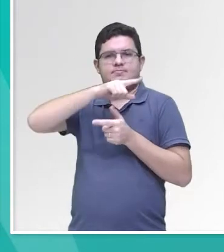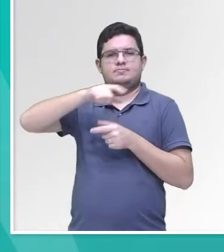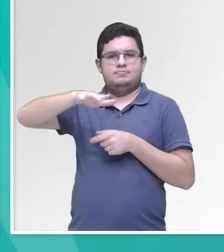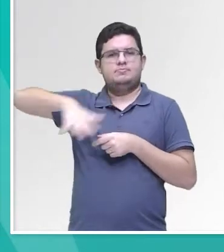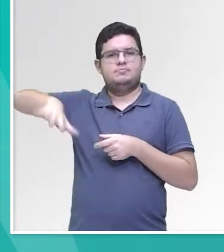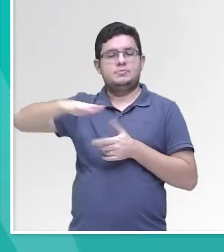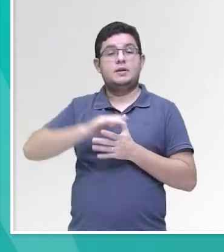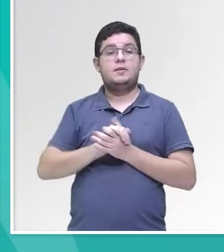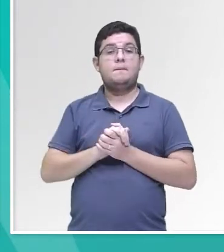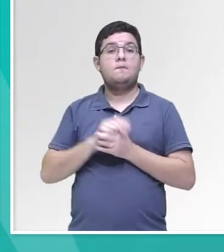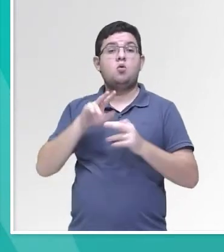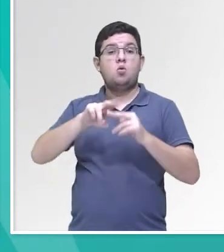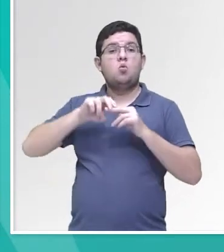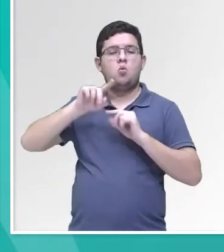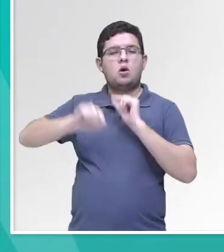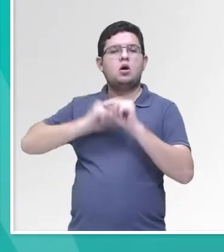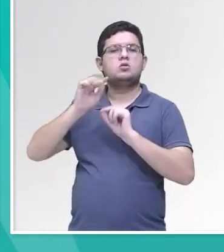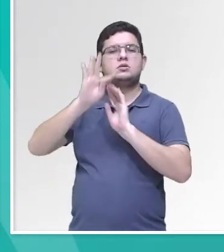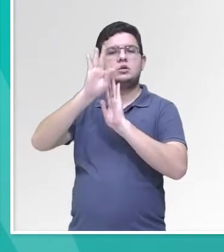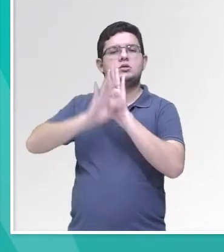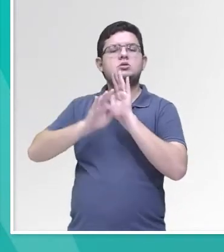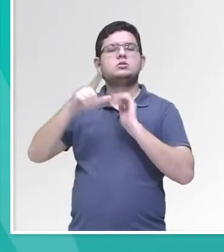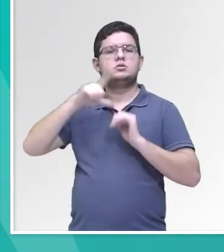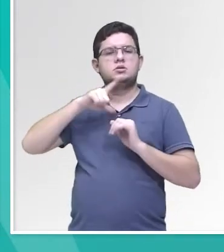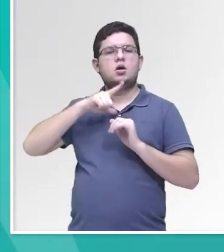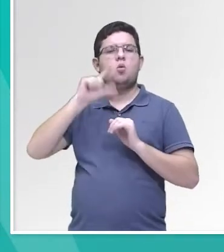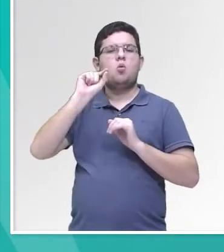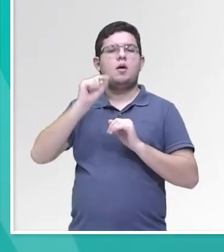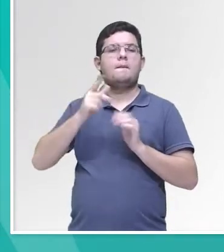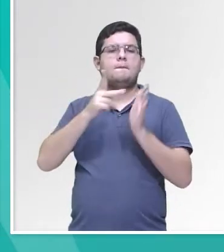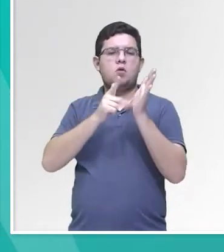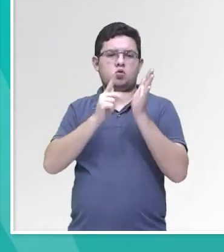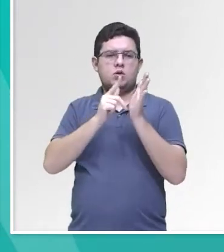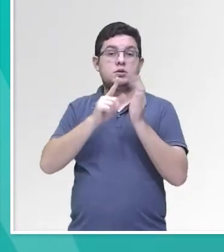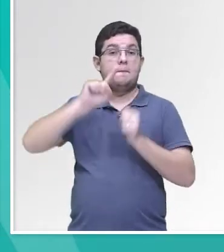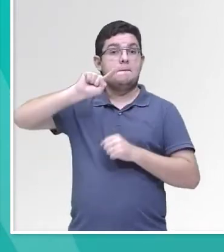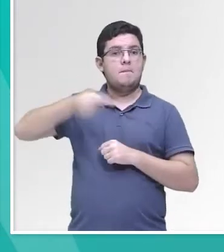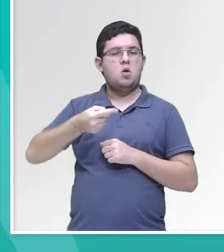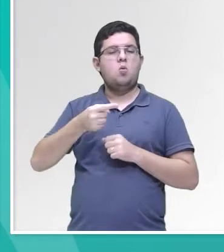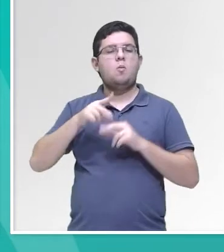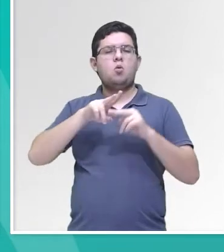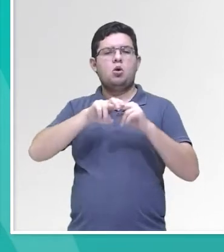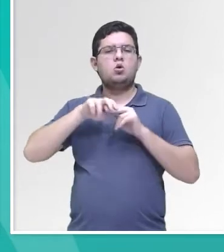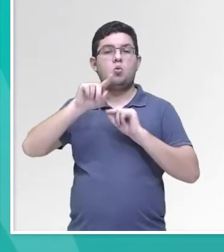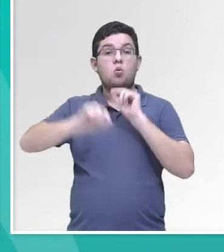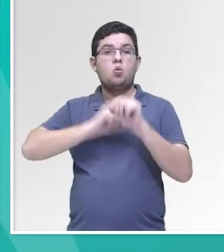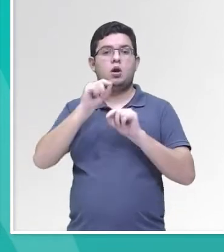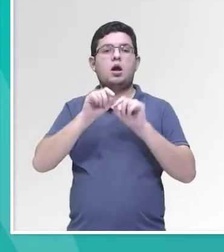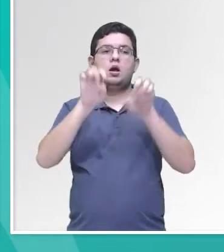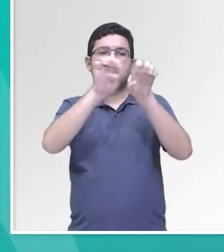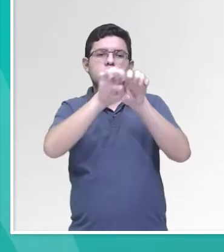tirou nota 1000, porque seguiu direitinho a estrutura de um texto dissertativo